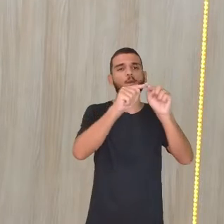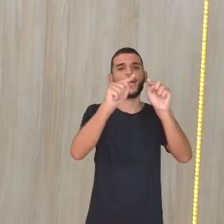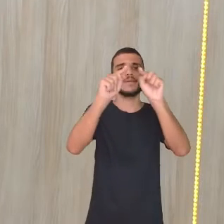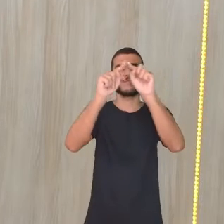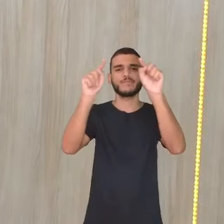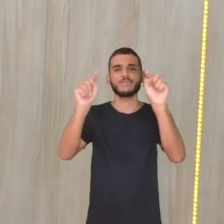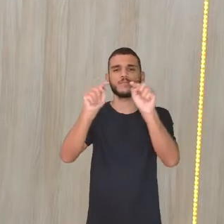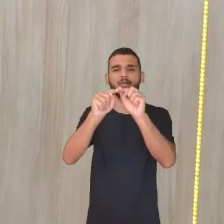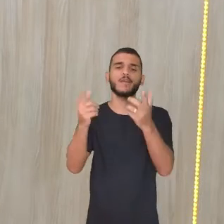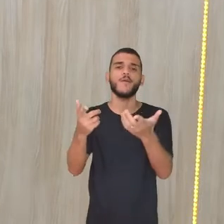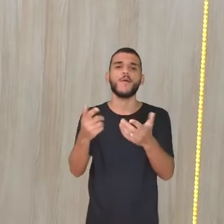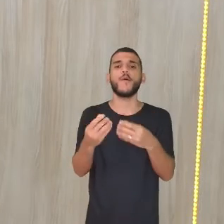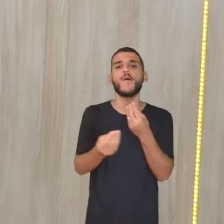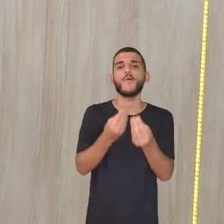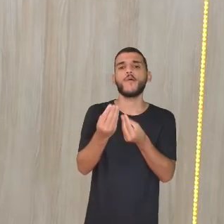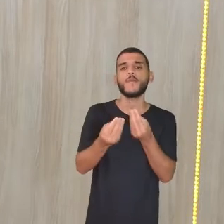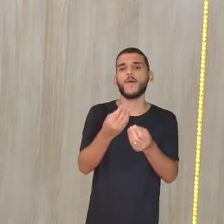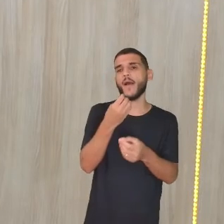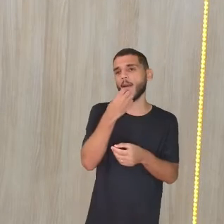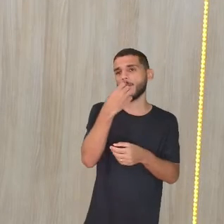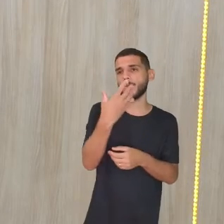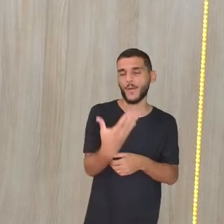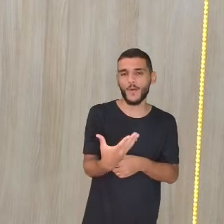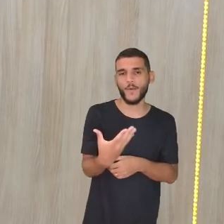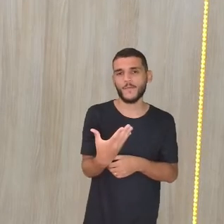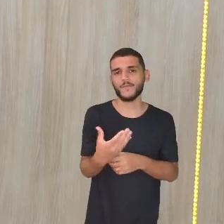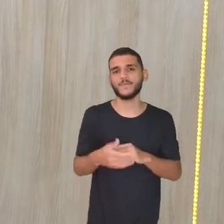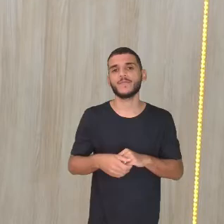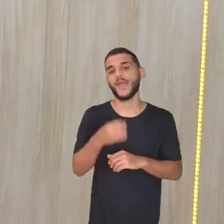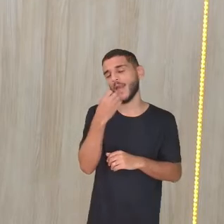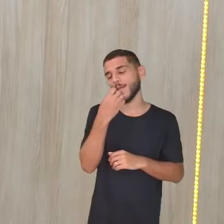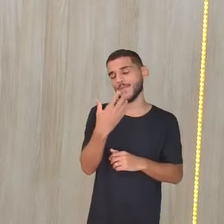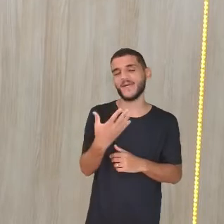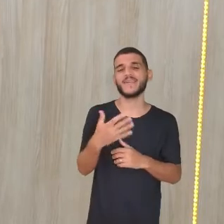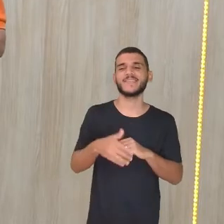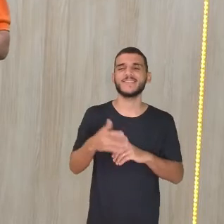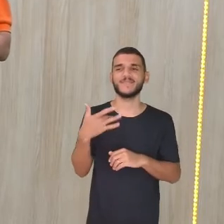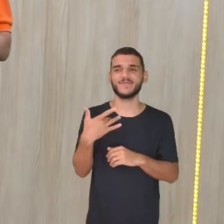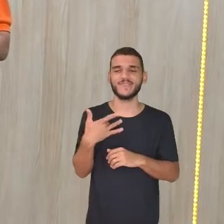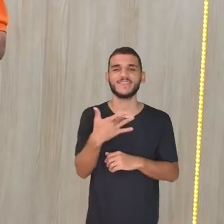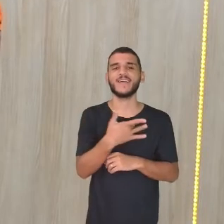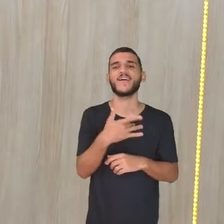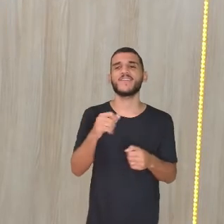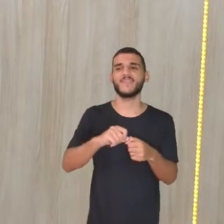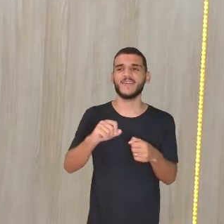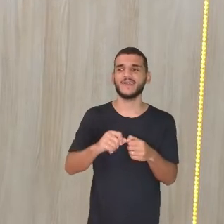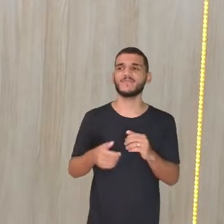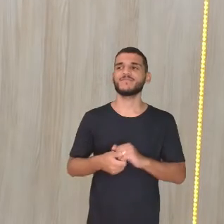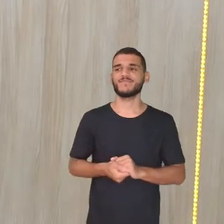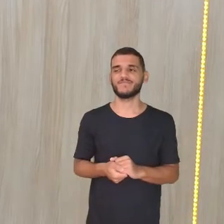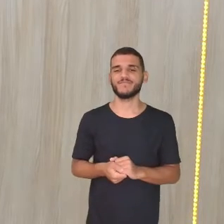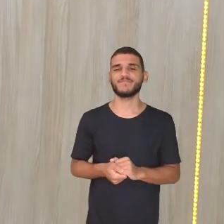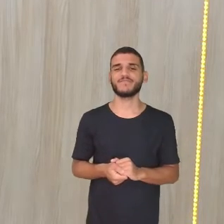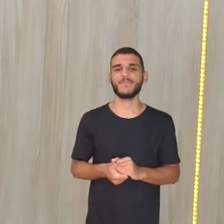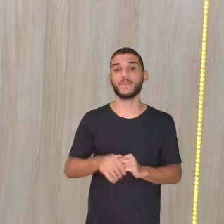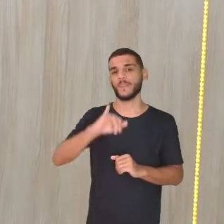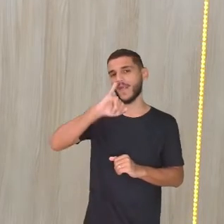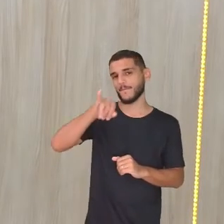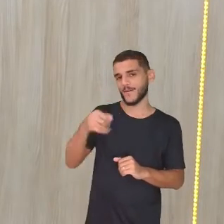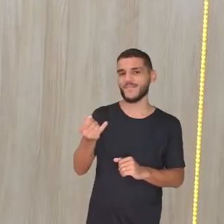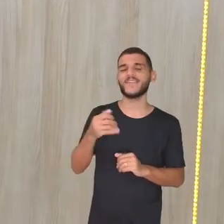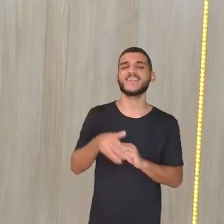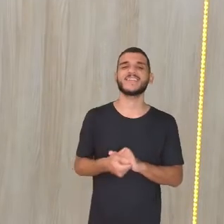bem que isso faz. Então, vamos ler histórias em quadrinhos, pessoal. Então, isso aí mesmo, Rebeca. Aproveita a